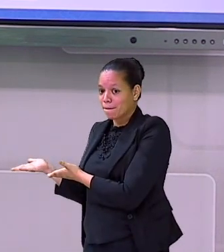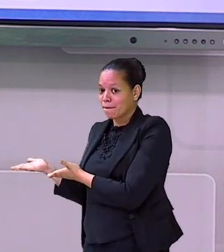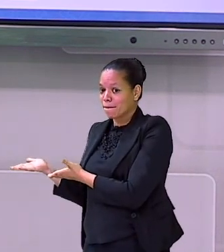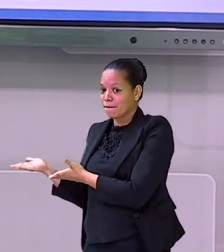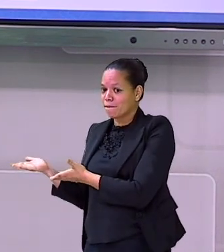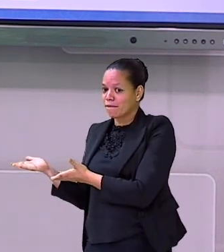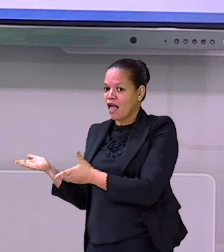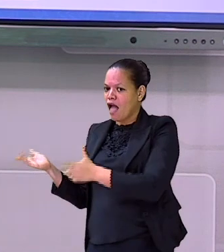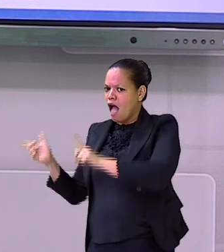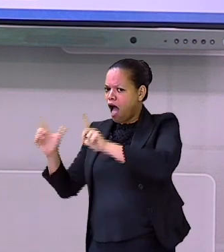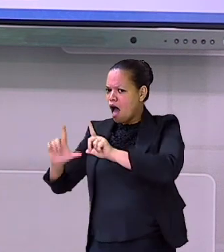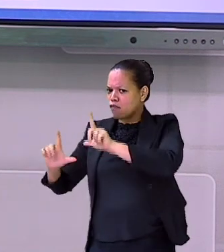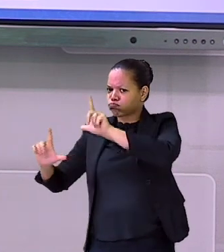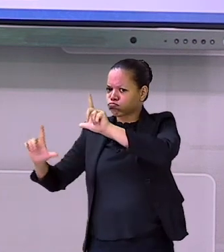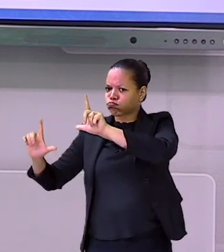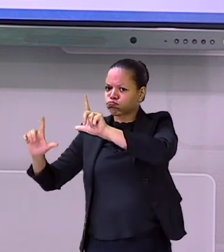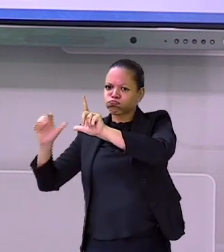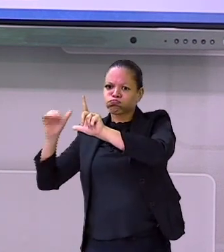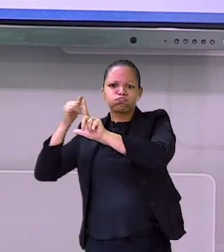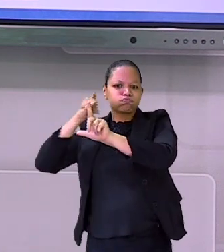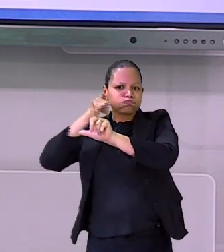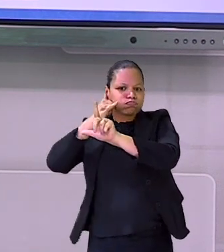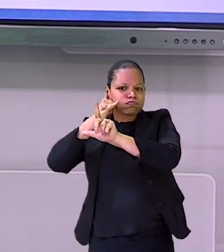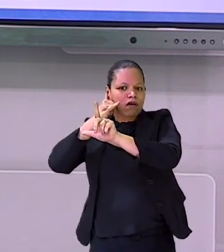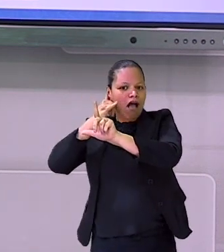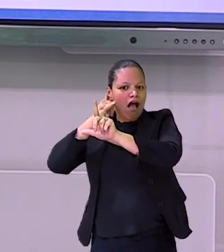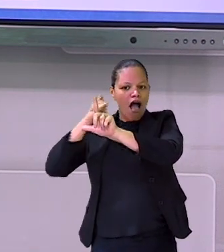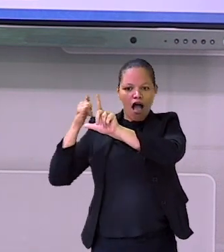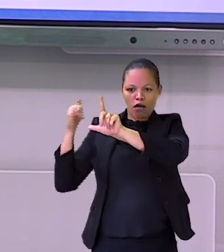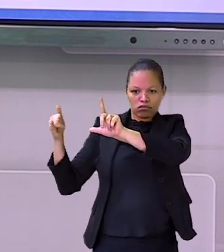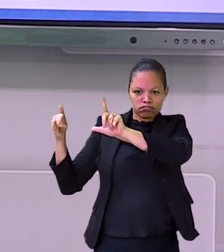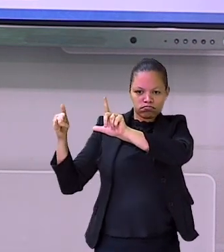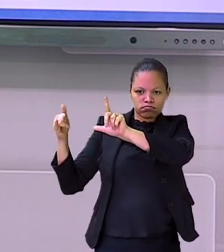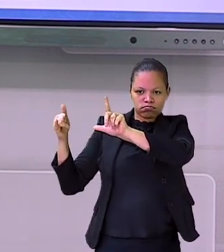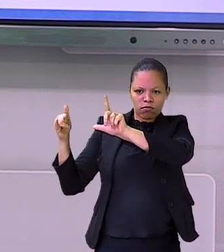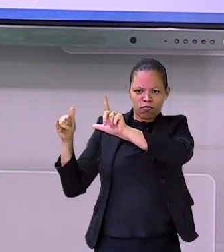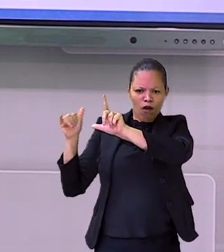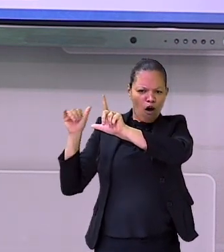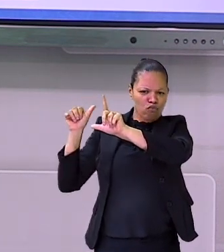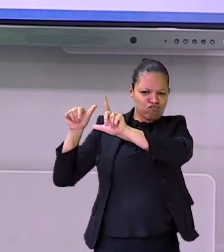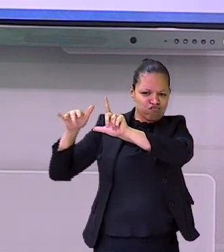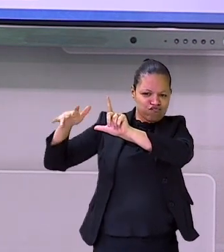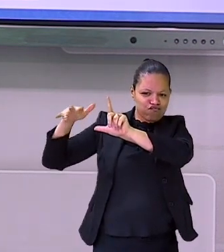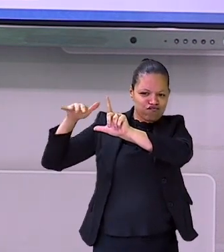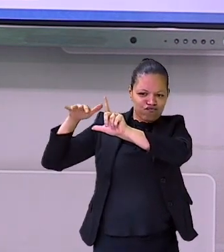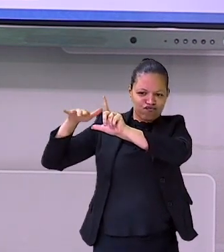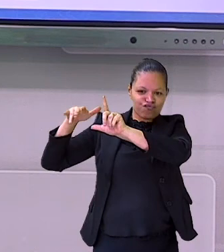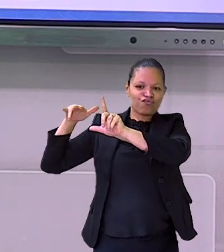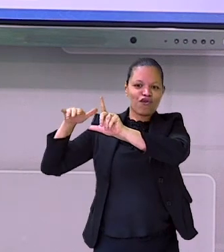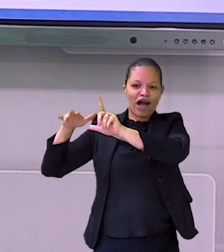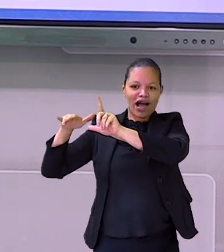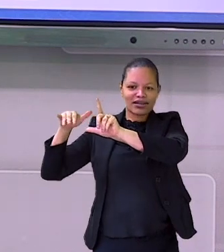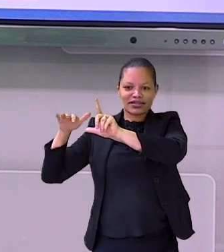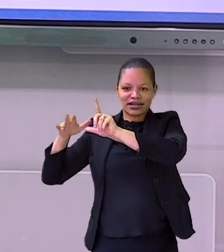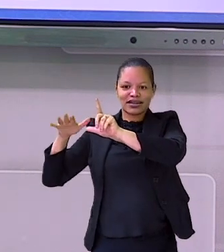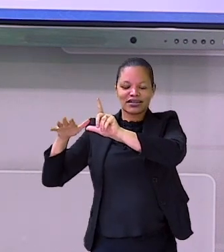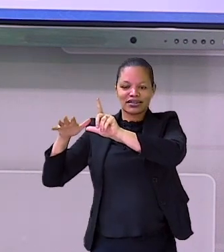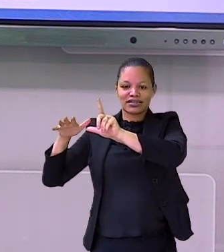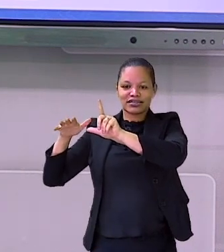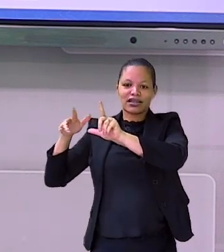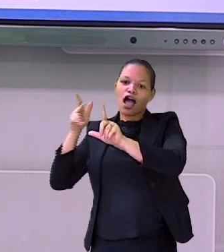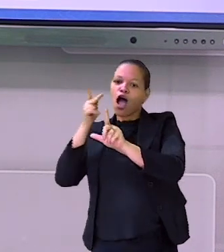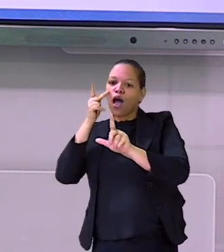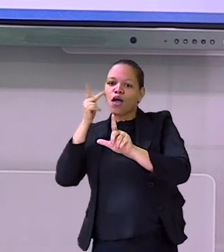ó. Você pega o celular, abre a sua câmera, clica lá que você vai ser direcionado à